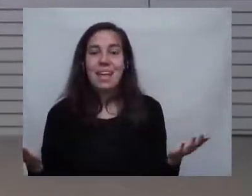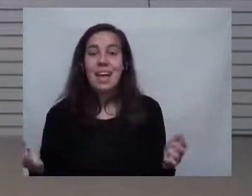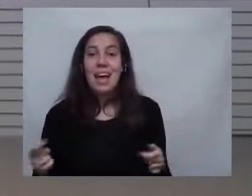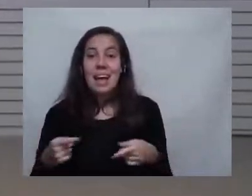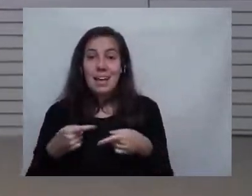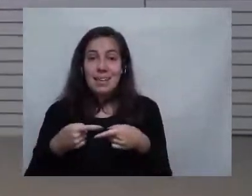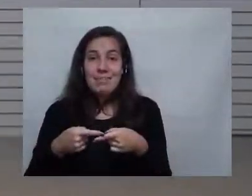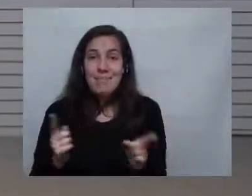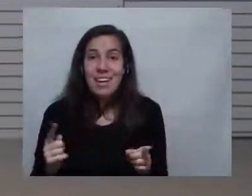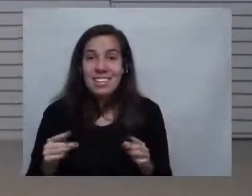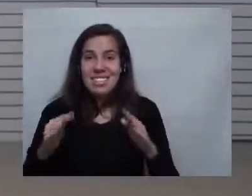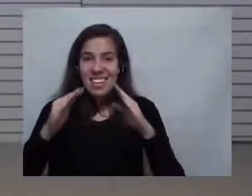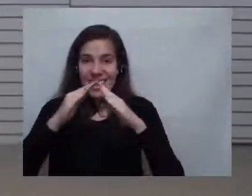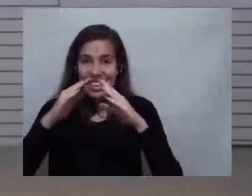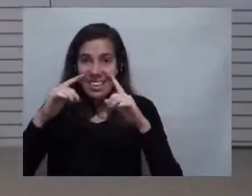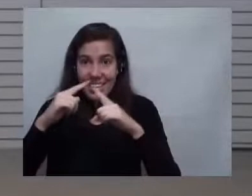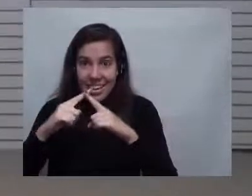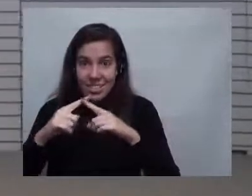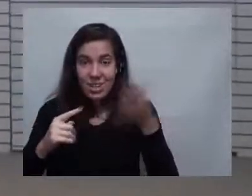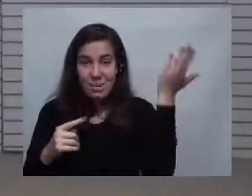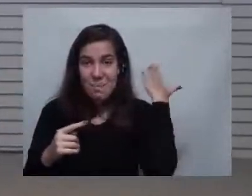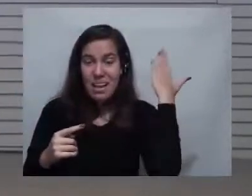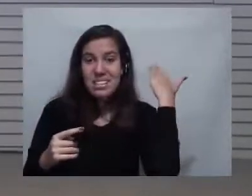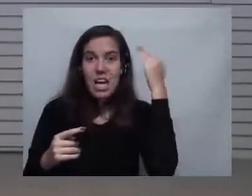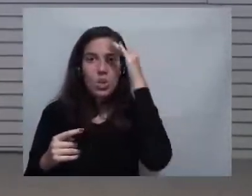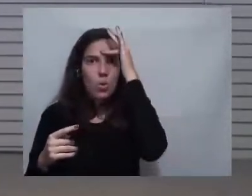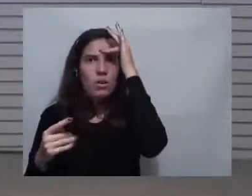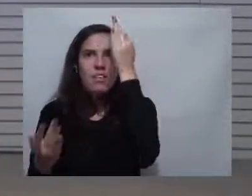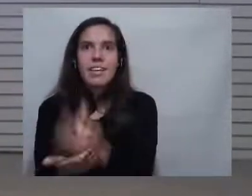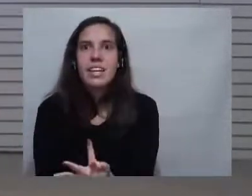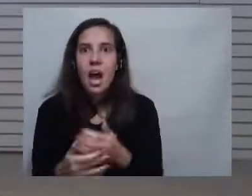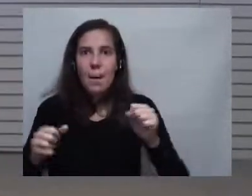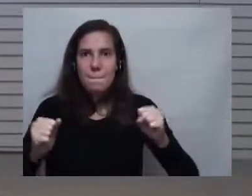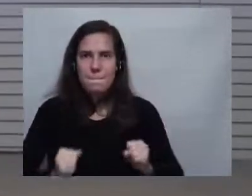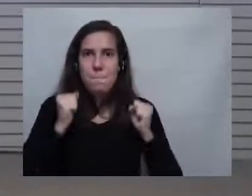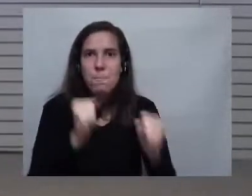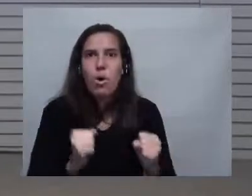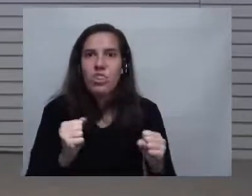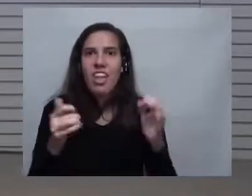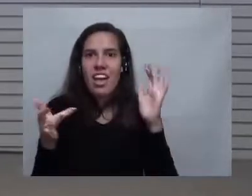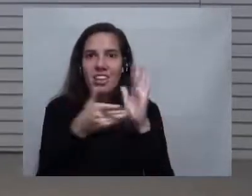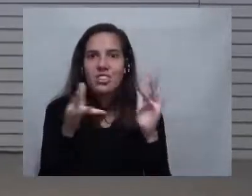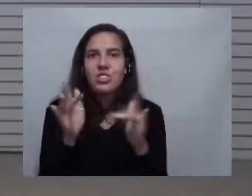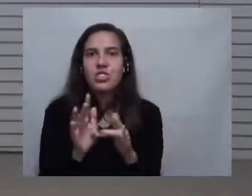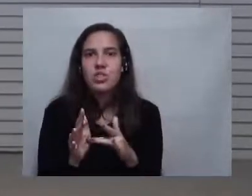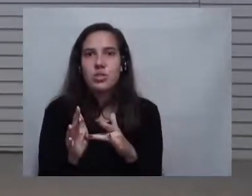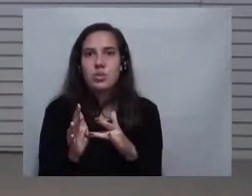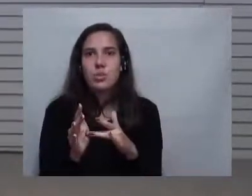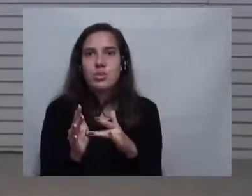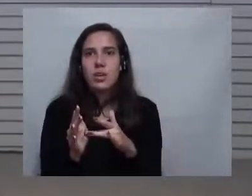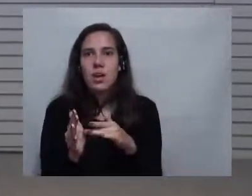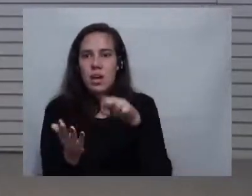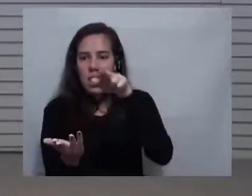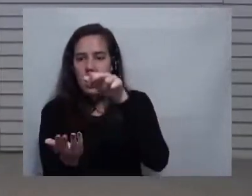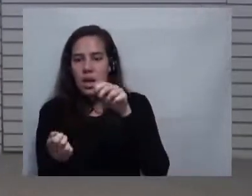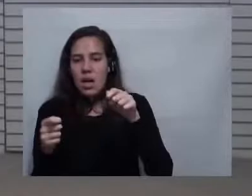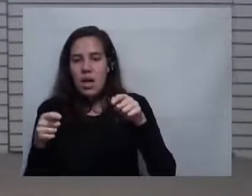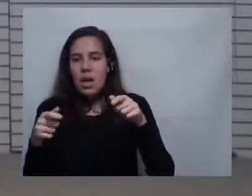é só que a igreja colocava No cenáculo vazio esperando aonde está nossa expectativa